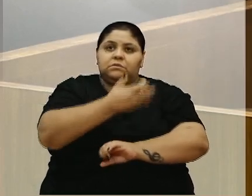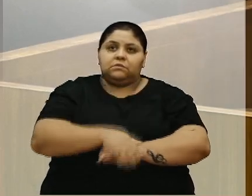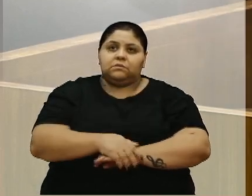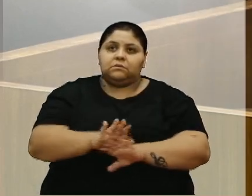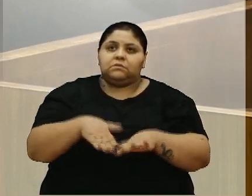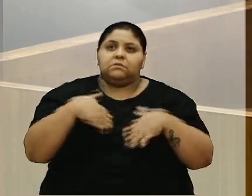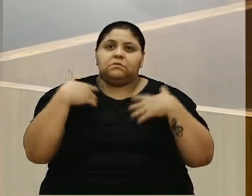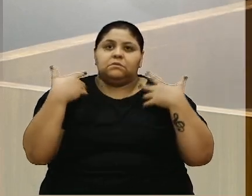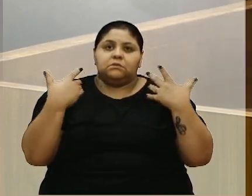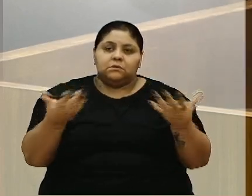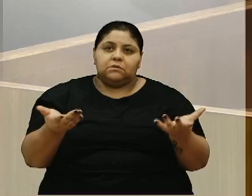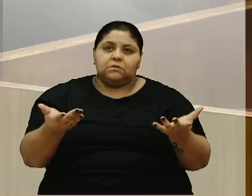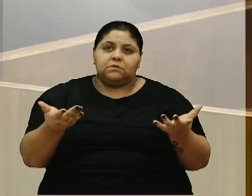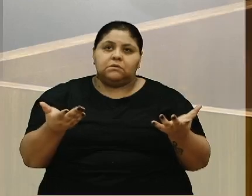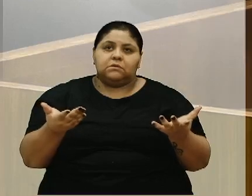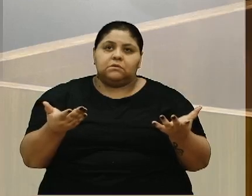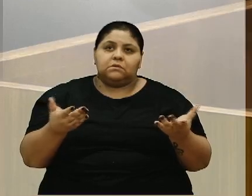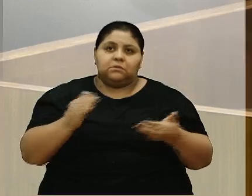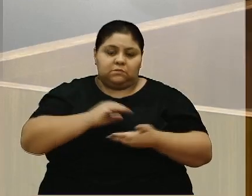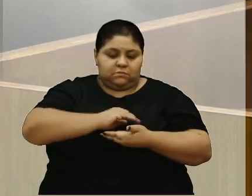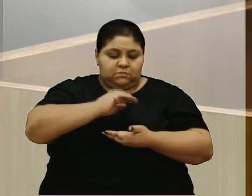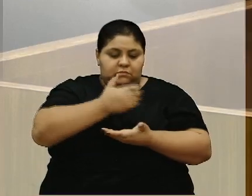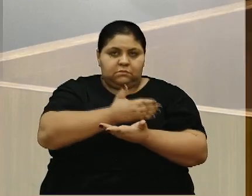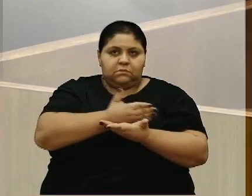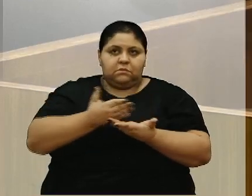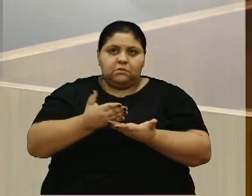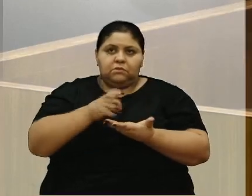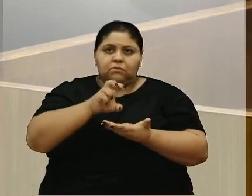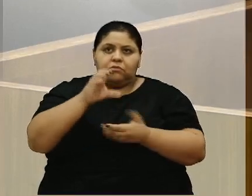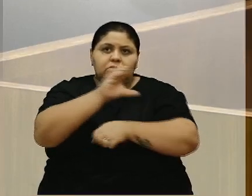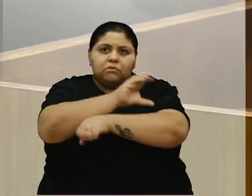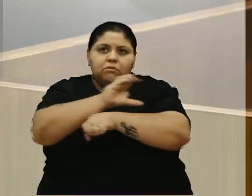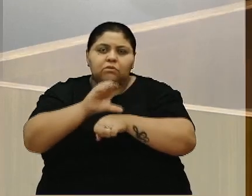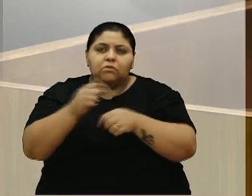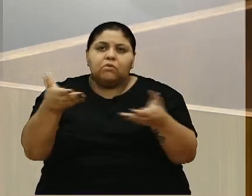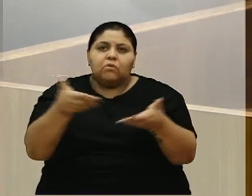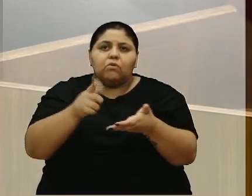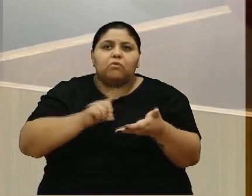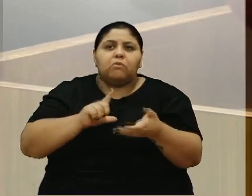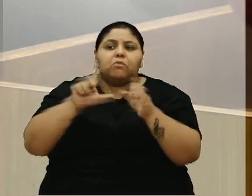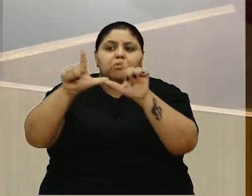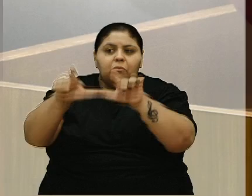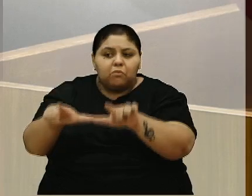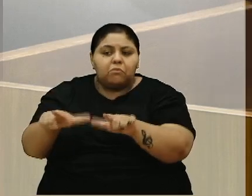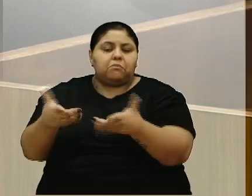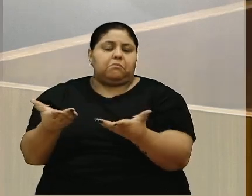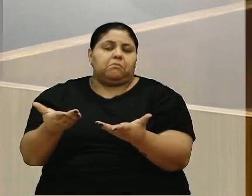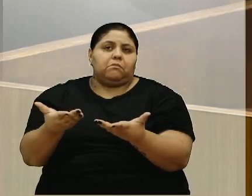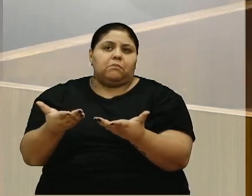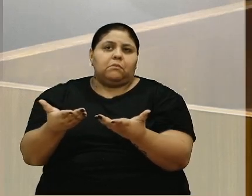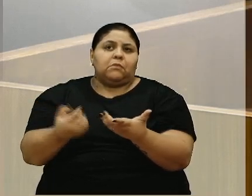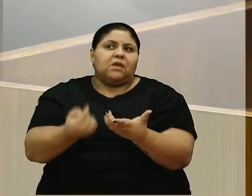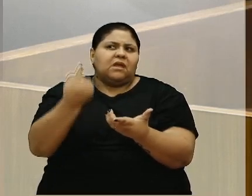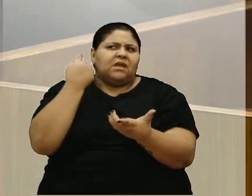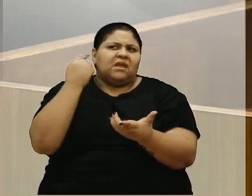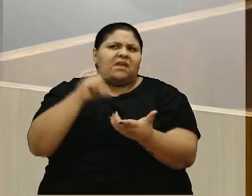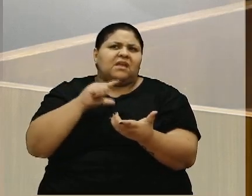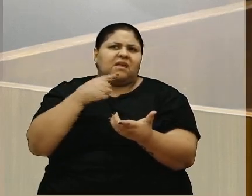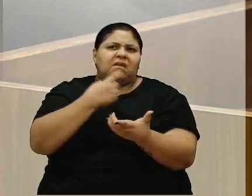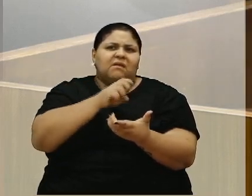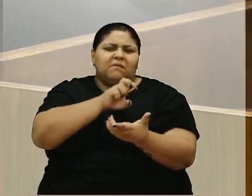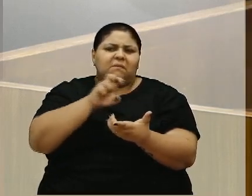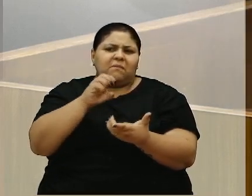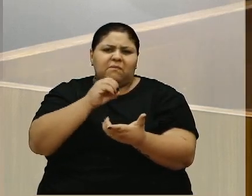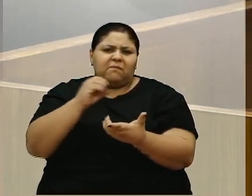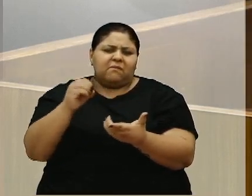Então, a URGS vai iniciar com 5 cursos? Hoje tem espaço para abrigar 5 cursos. Naquela época tinha 1.500 alunos